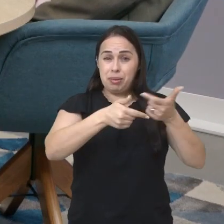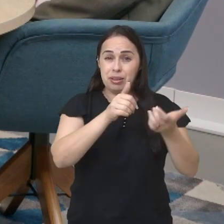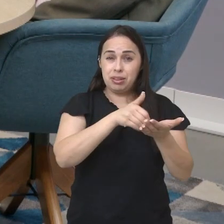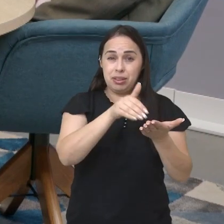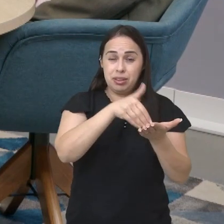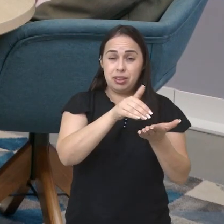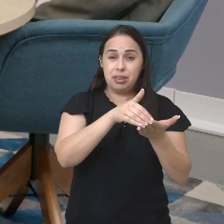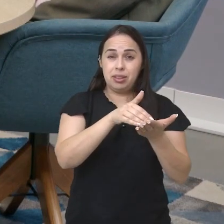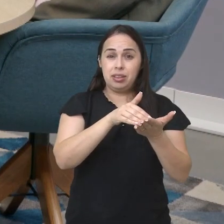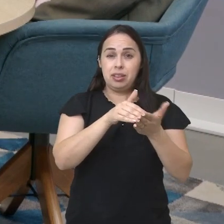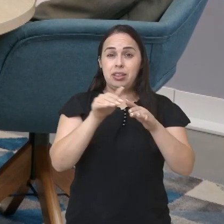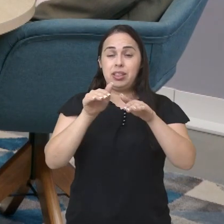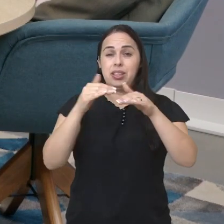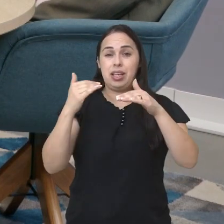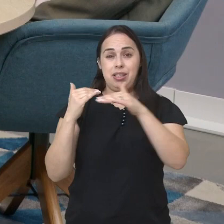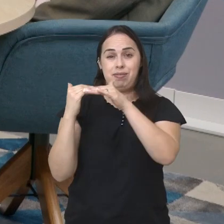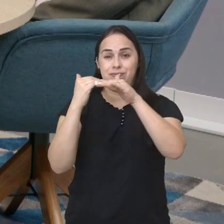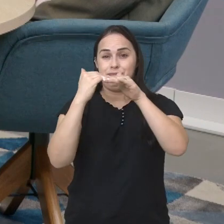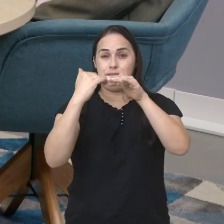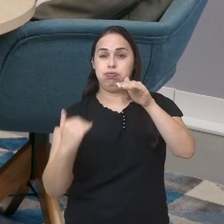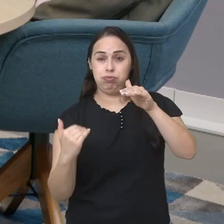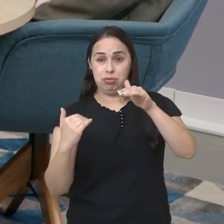na questão da desigualdade do país